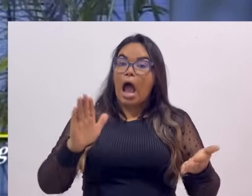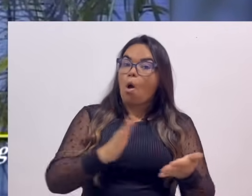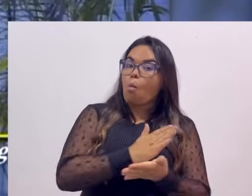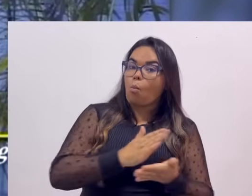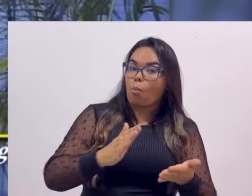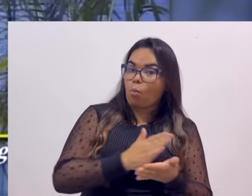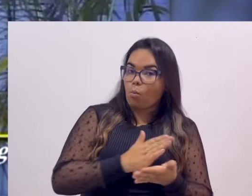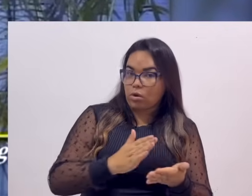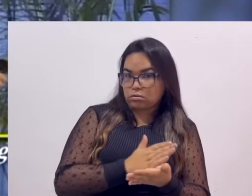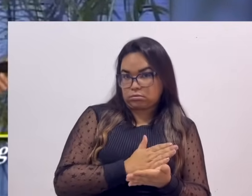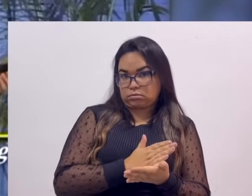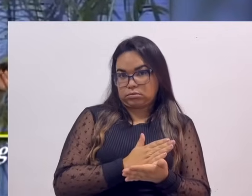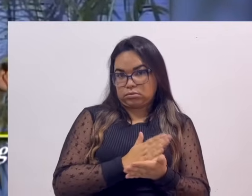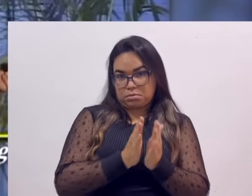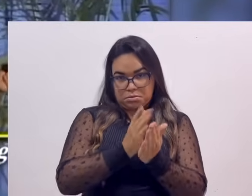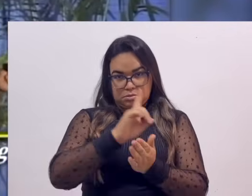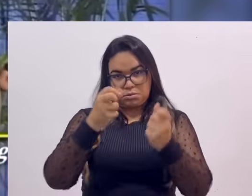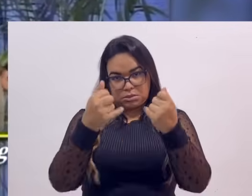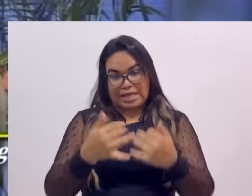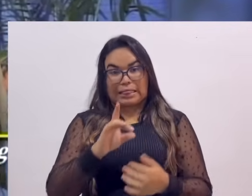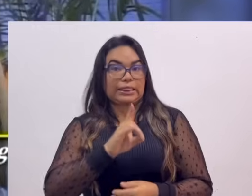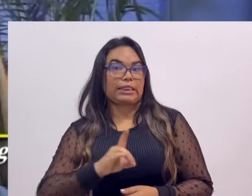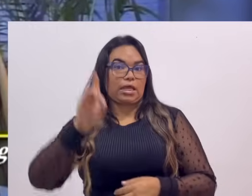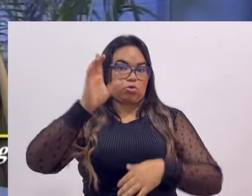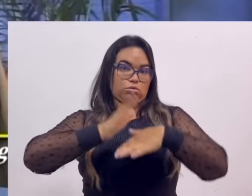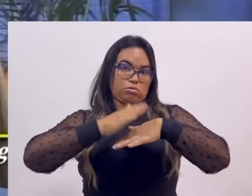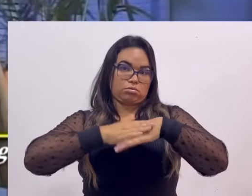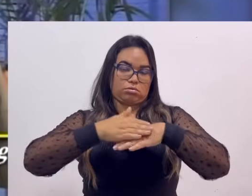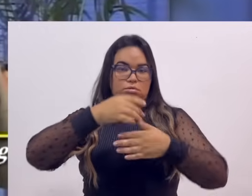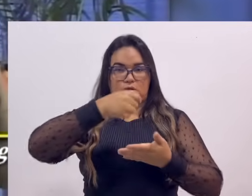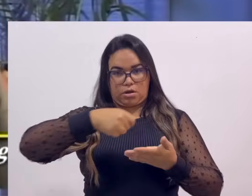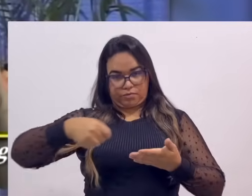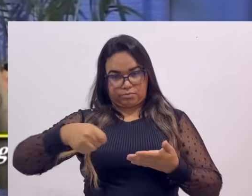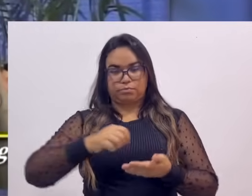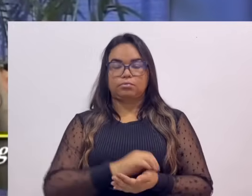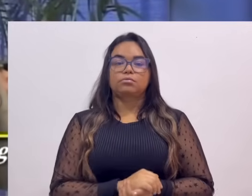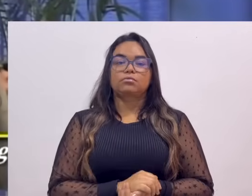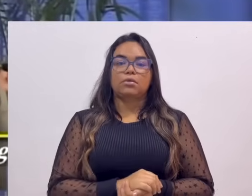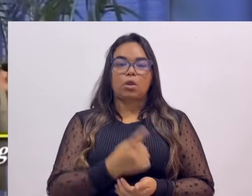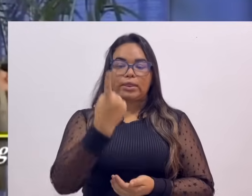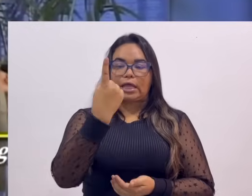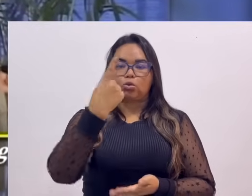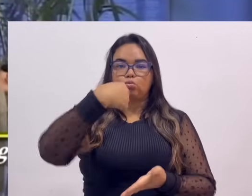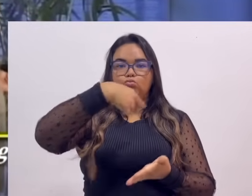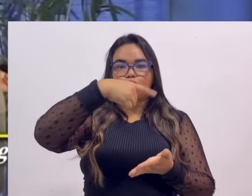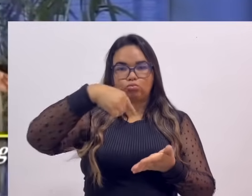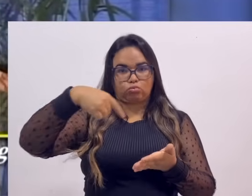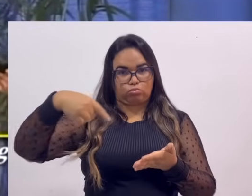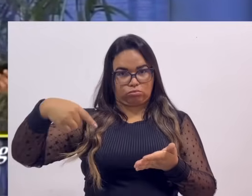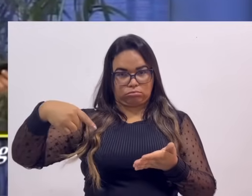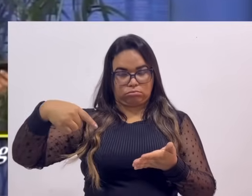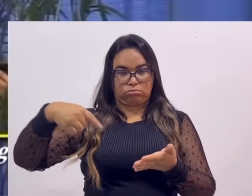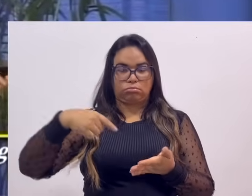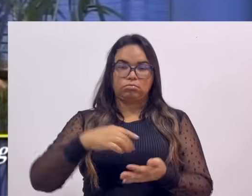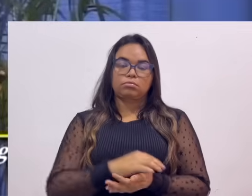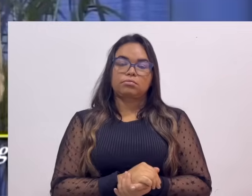vezes em que Deus escreve. E nessas ocasiões, ele o faz com o próprio dedo.